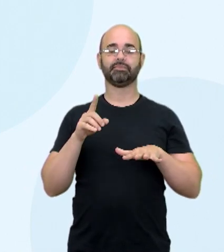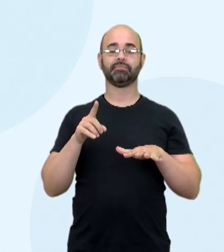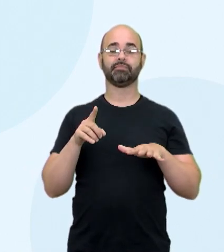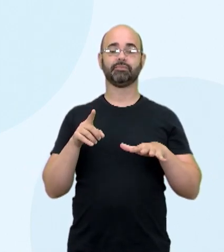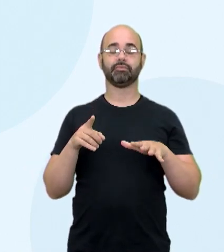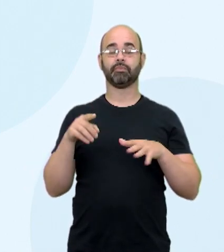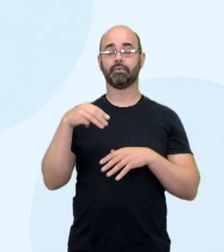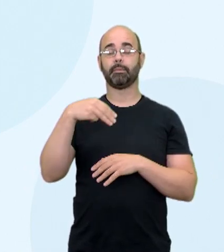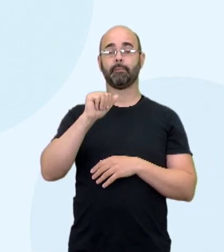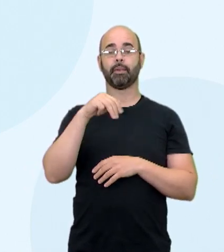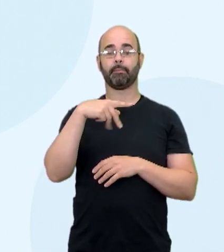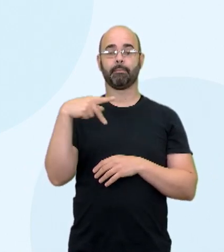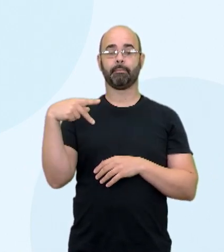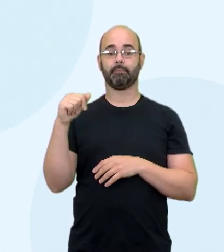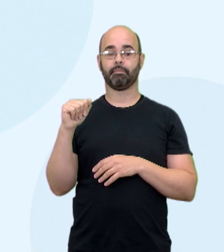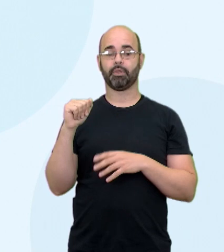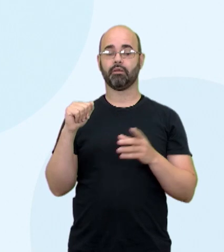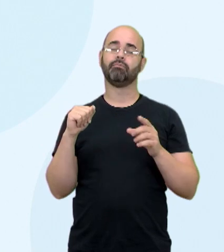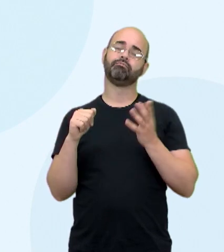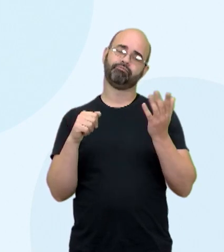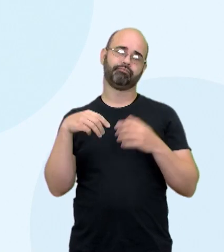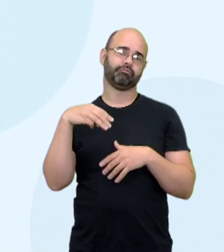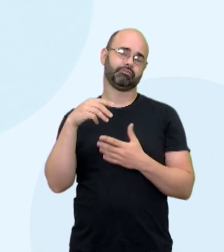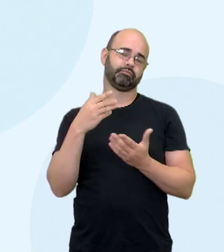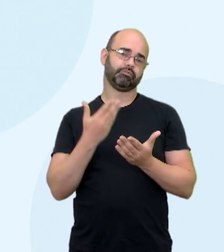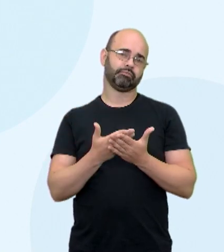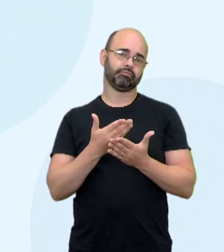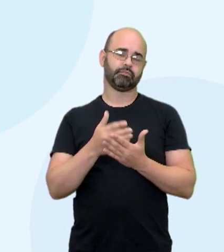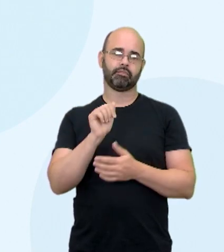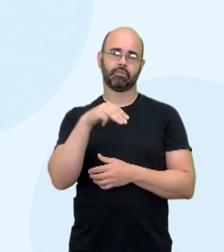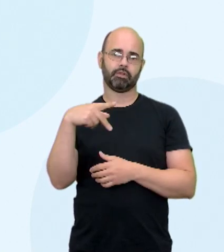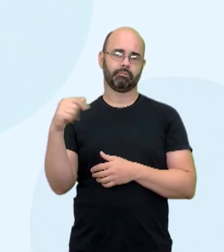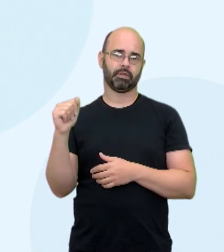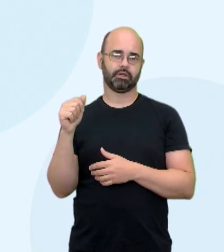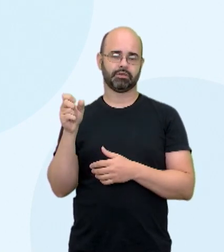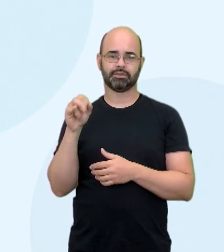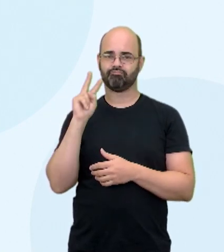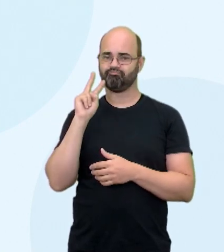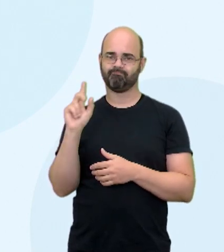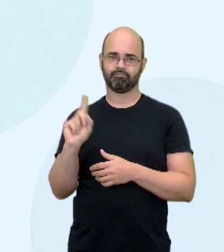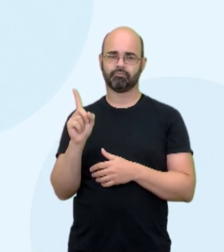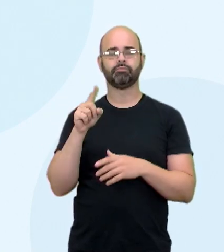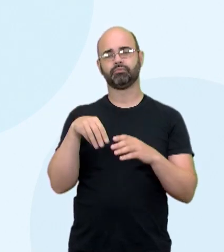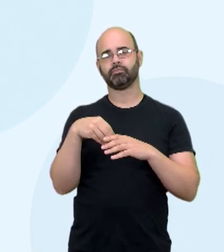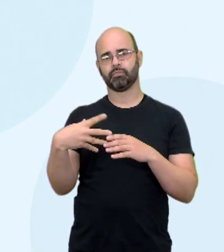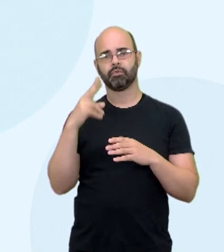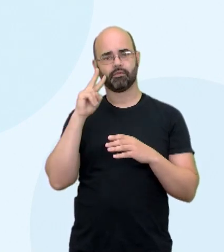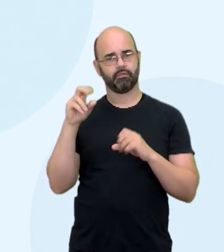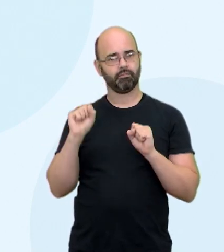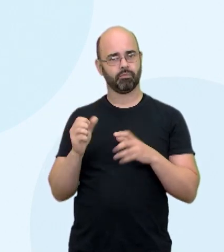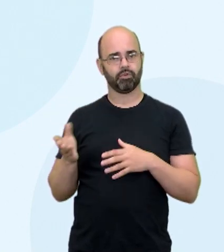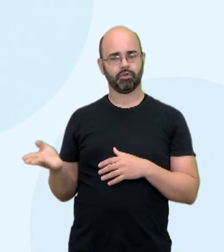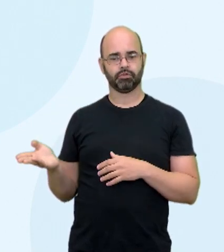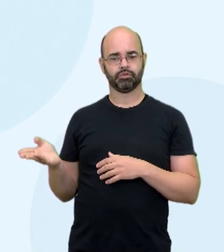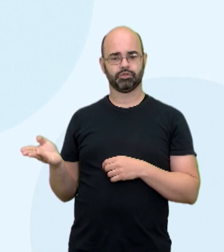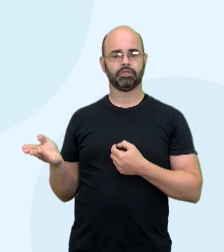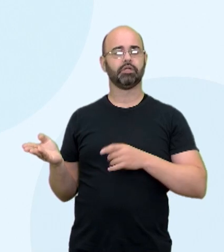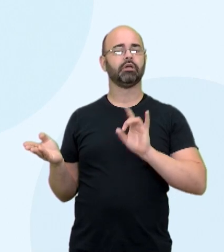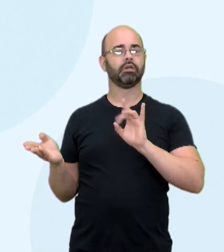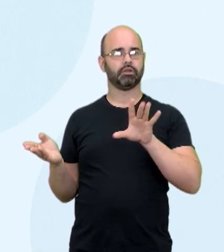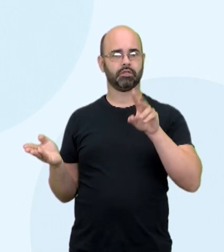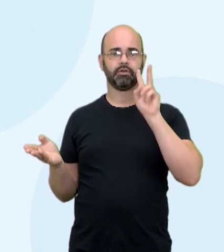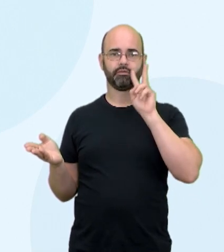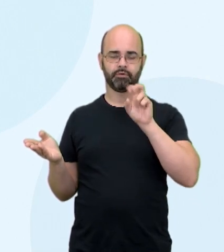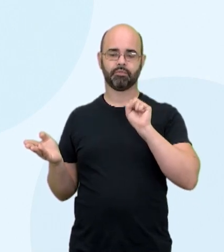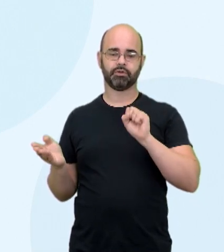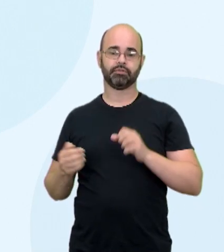mapa, né? Os estudantes, eles não têm acesso ao mapa, então tá aí, ó. Quiser verificar o que tem de conteúdo no mapa, que é o nosso guia aqui para as nossas